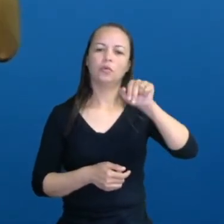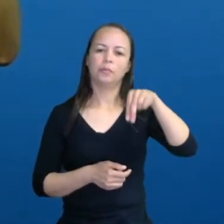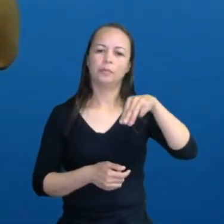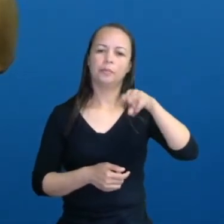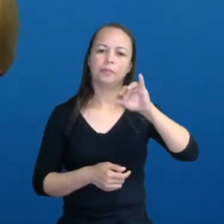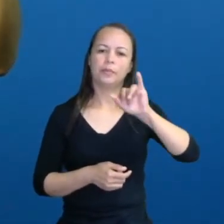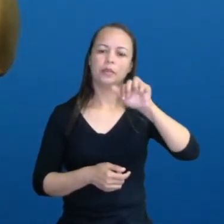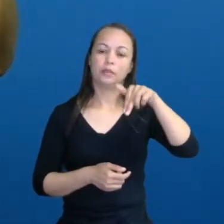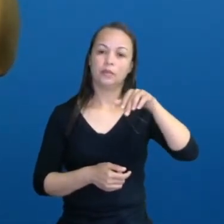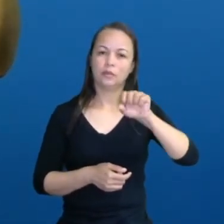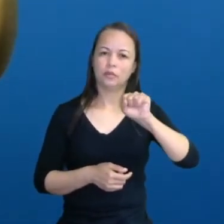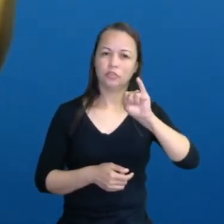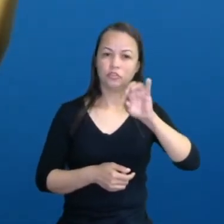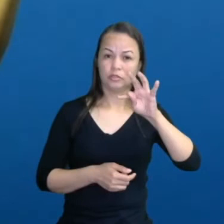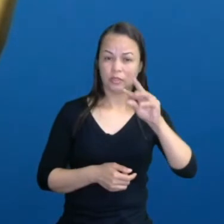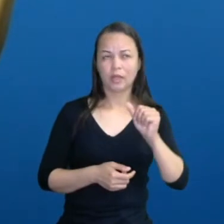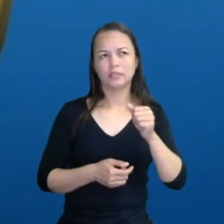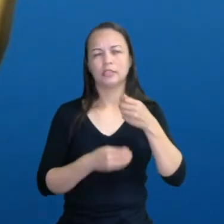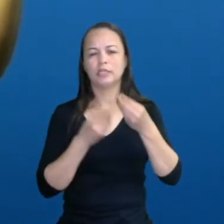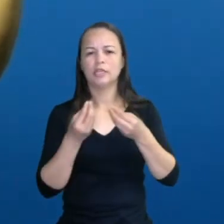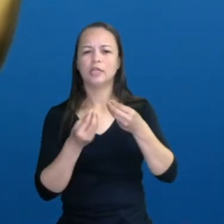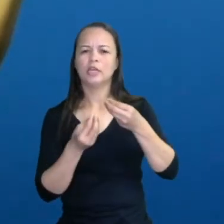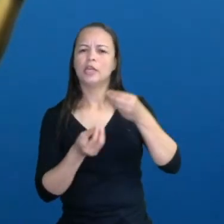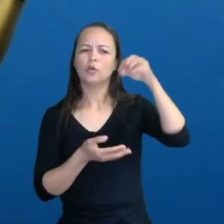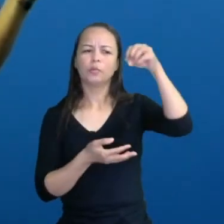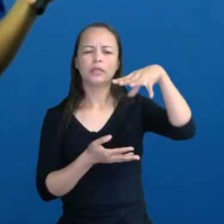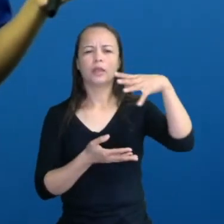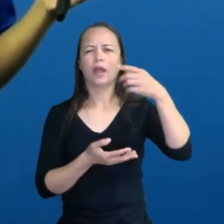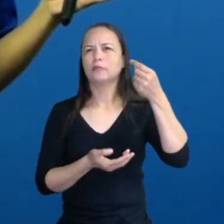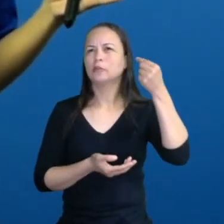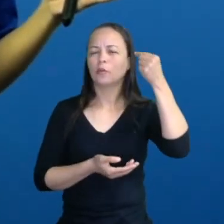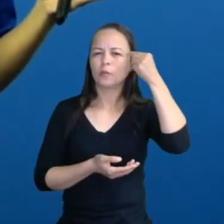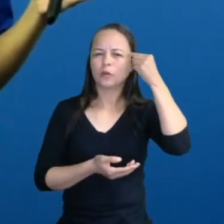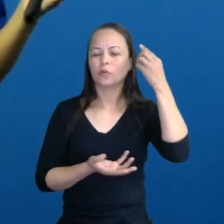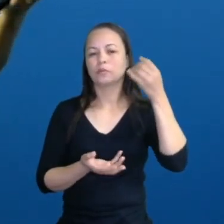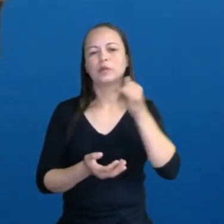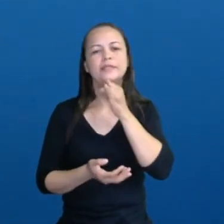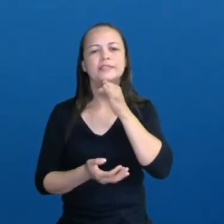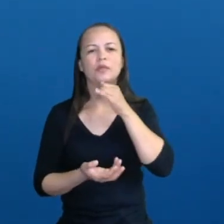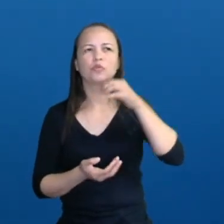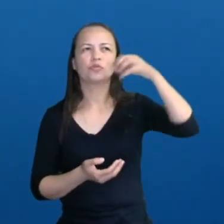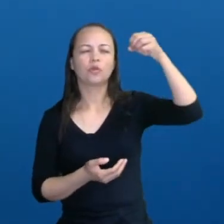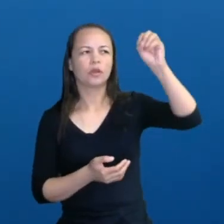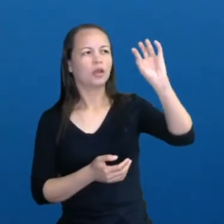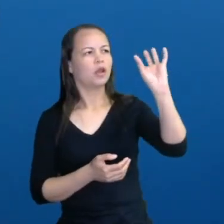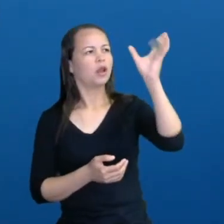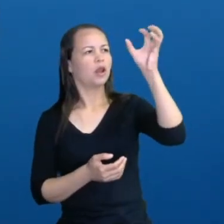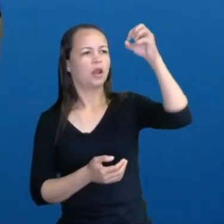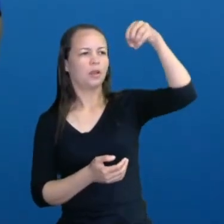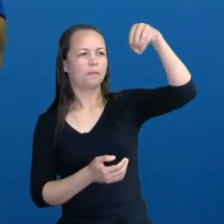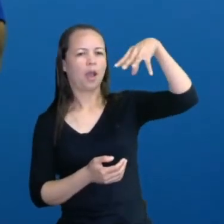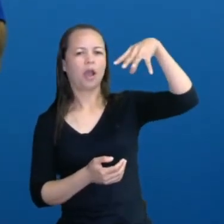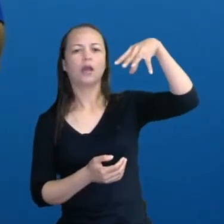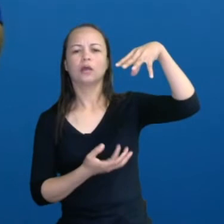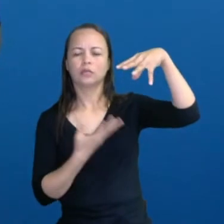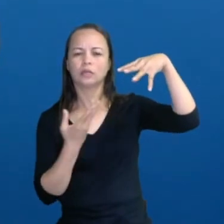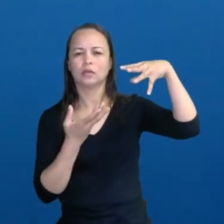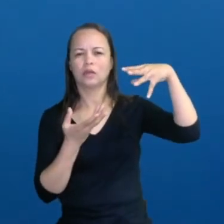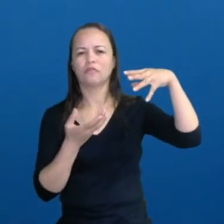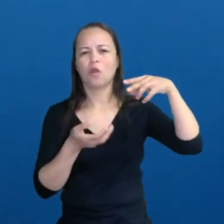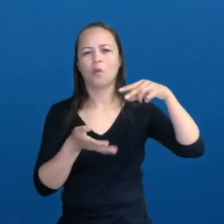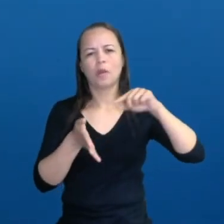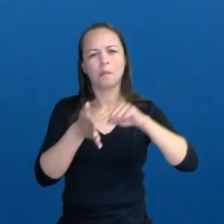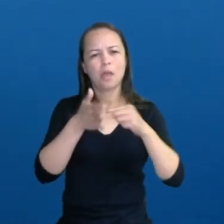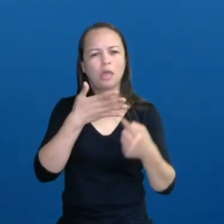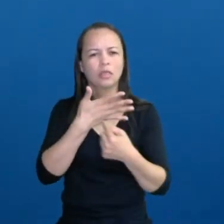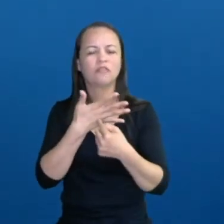iluminar. Quando a gente liga a luz, o que é que acontece? Não ilumina, a gente não consegue observar. Então, isso é uma forma metafórica